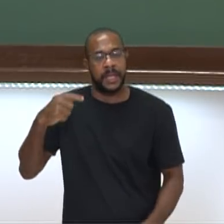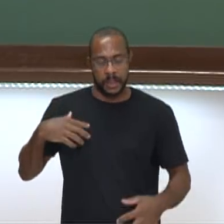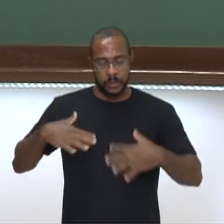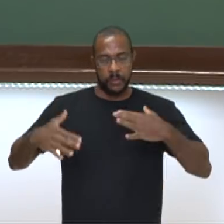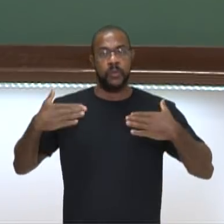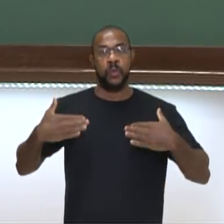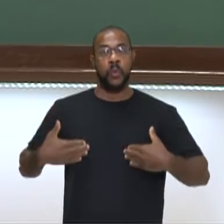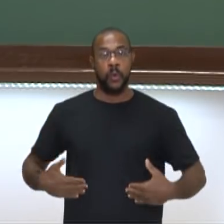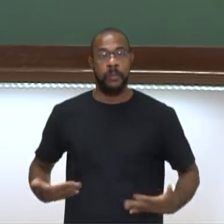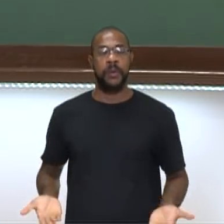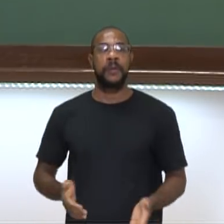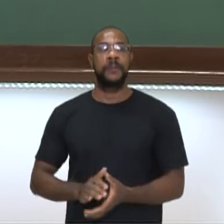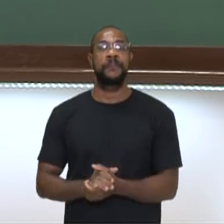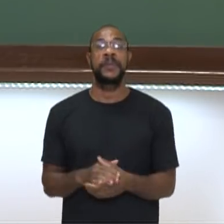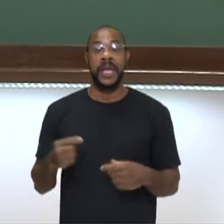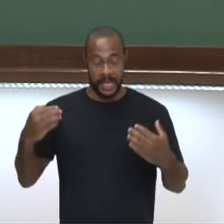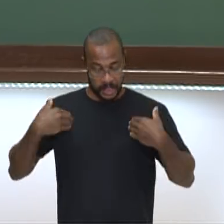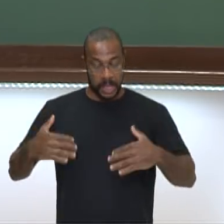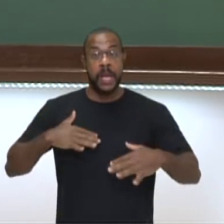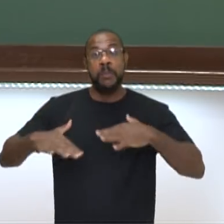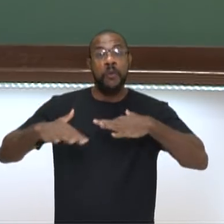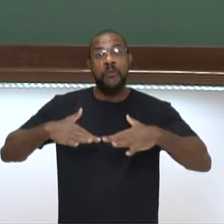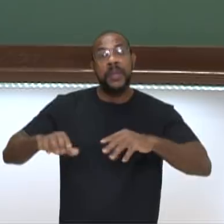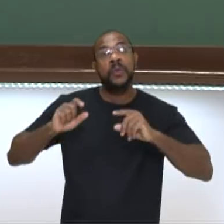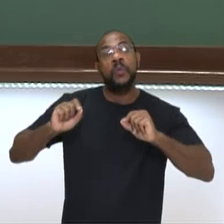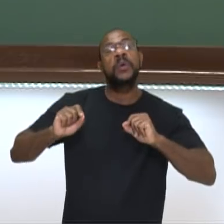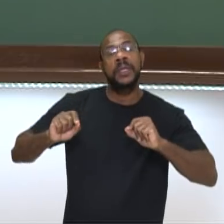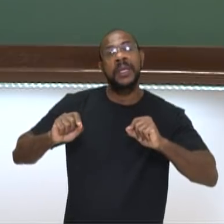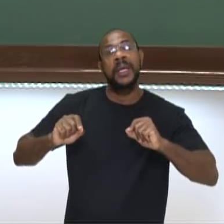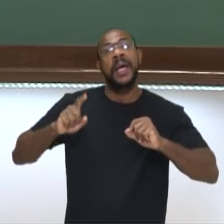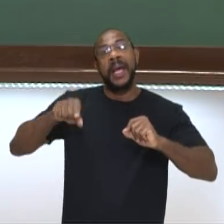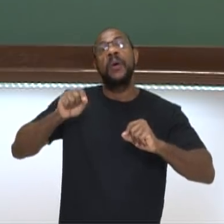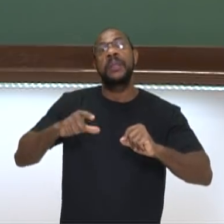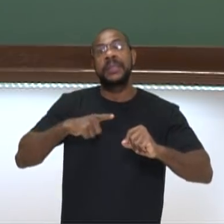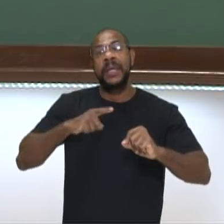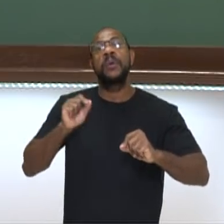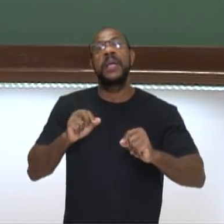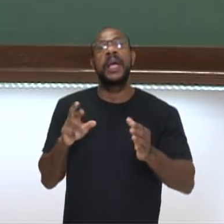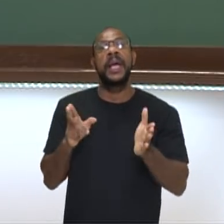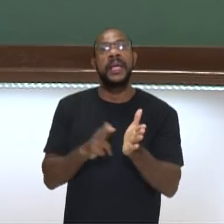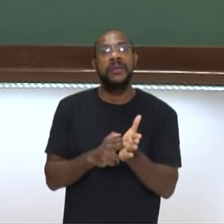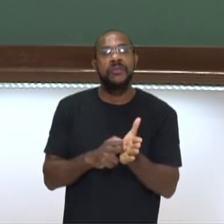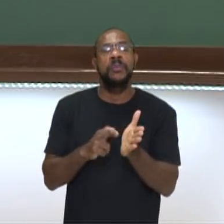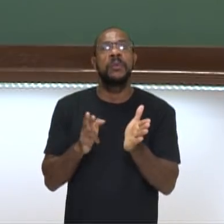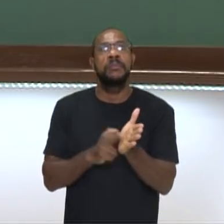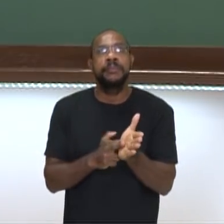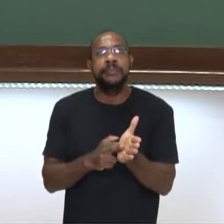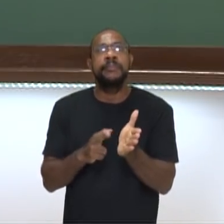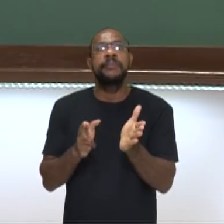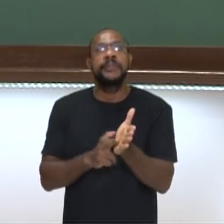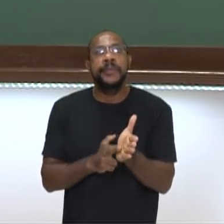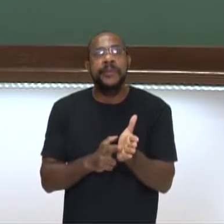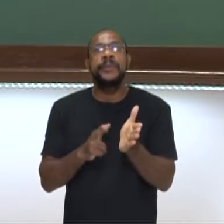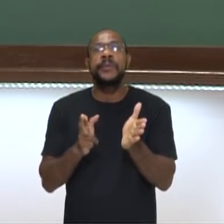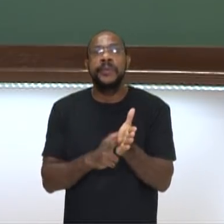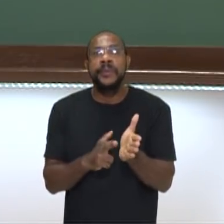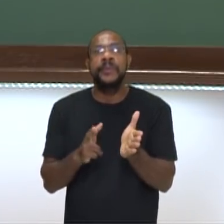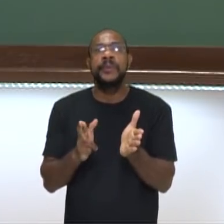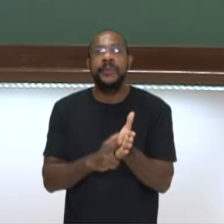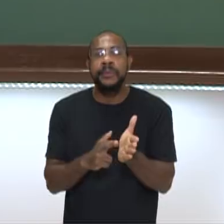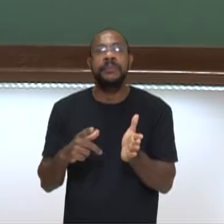dança. E esses movimentos, eles são ritmados, ou seja, eles seguem